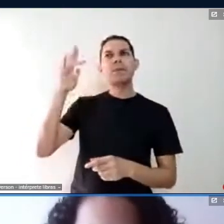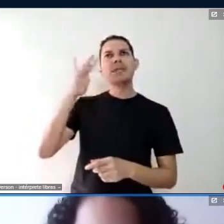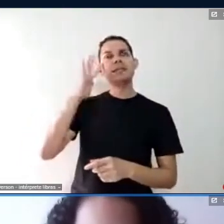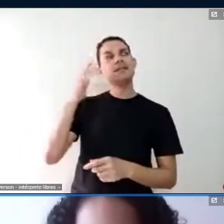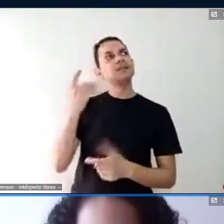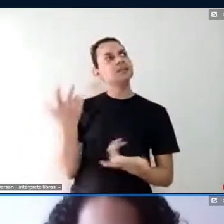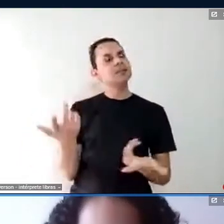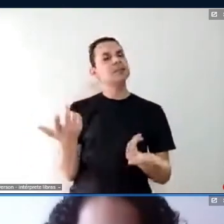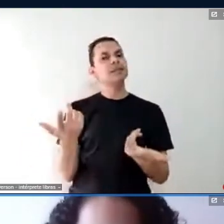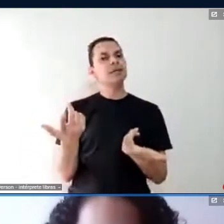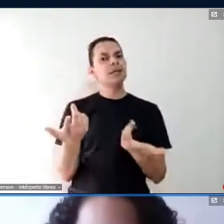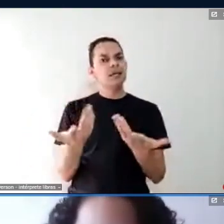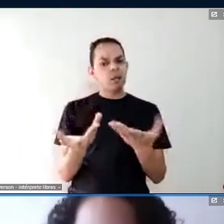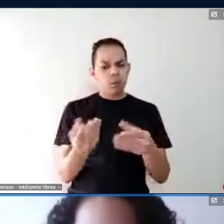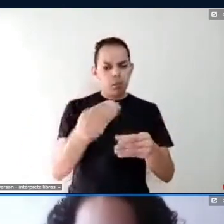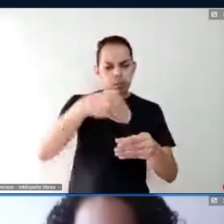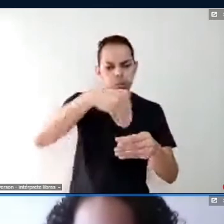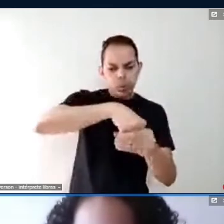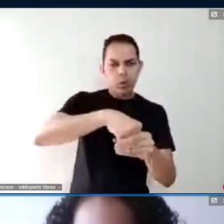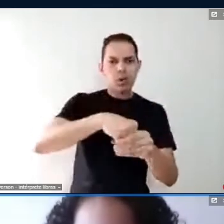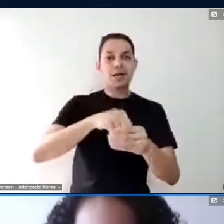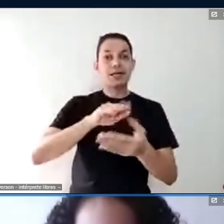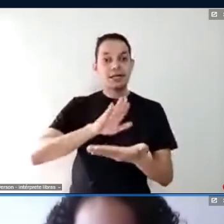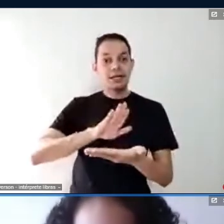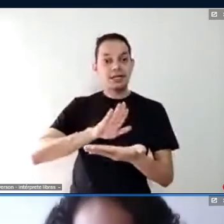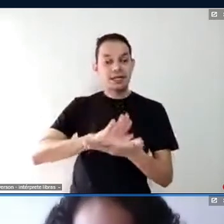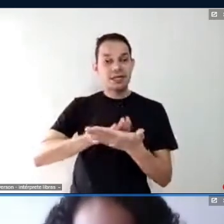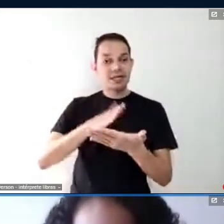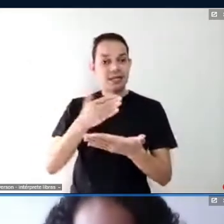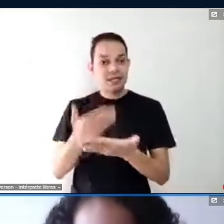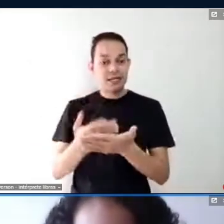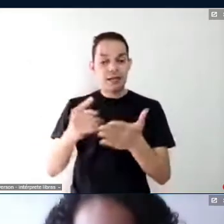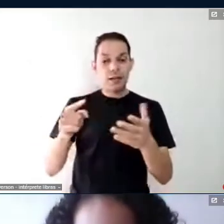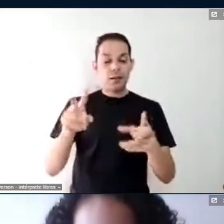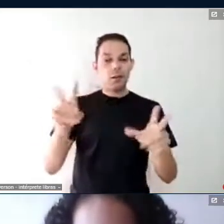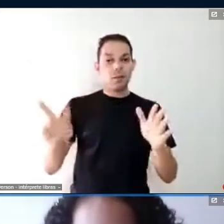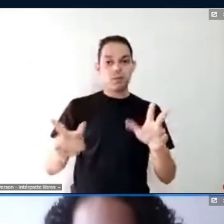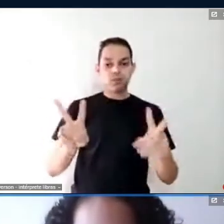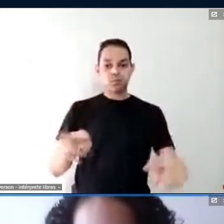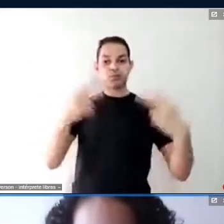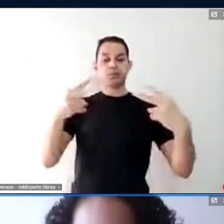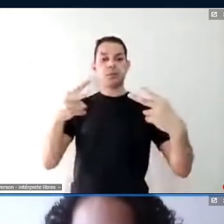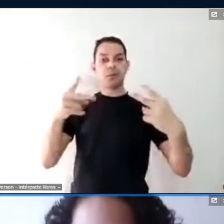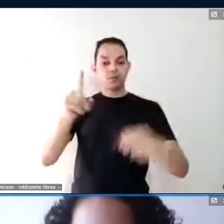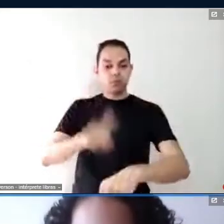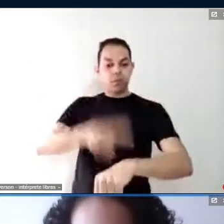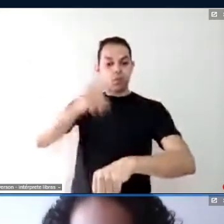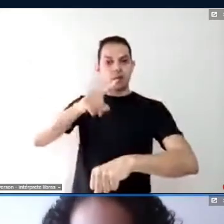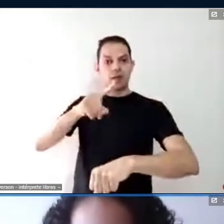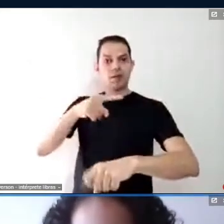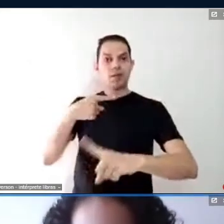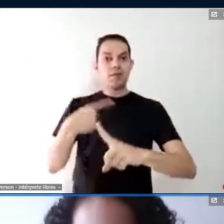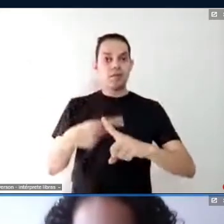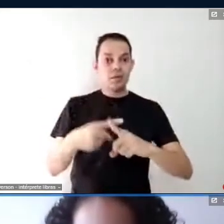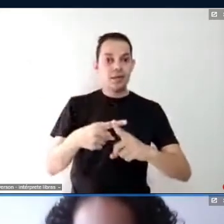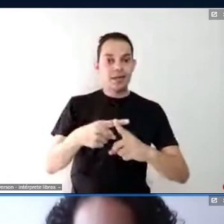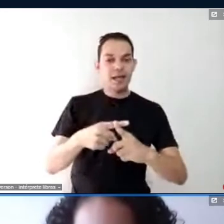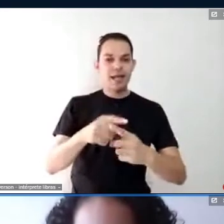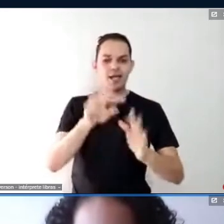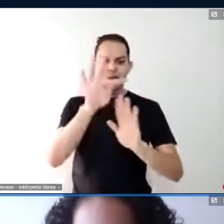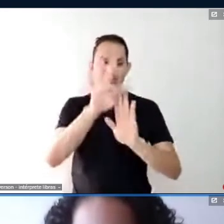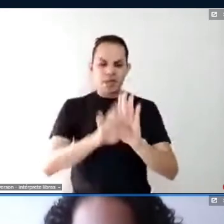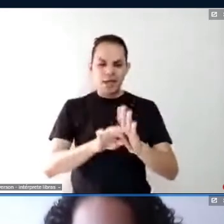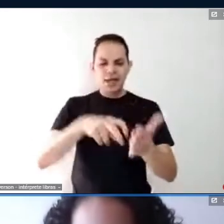pena incluir interpretação à prima vista? Porque quando a gente tem leitura de sentença,